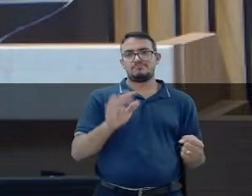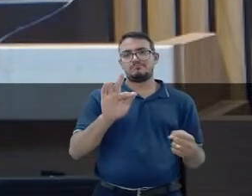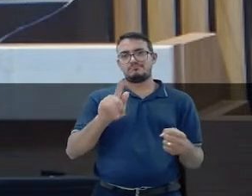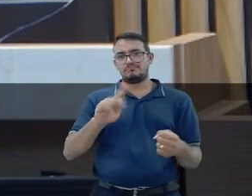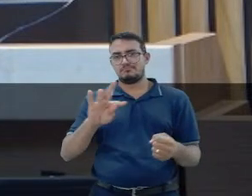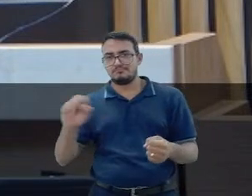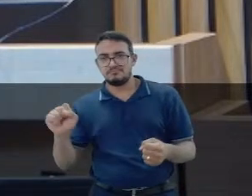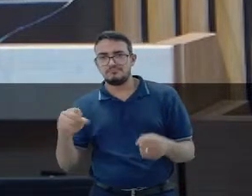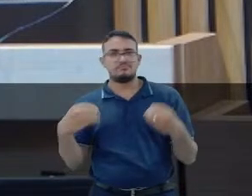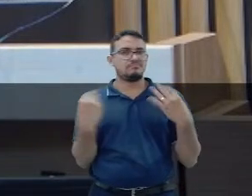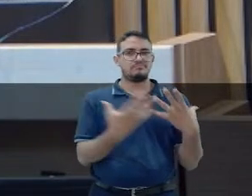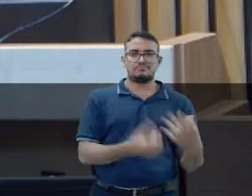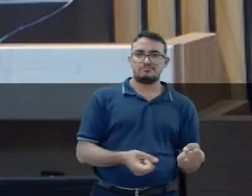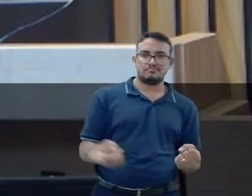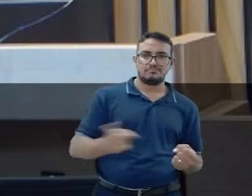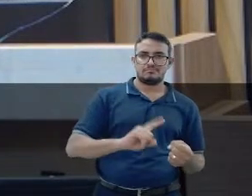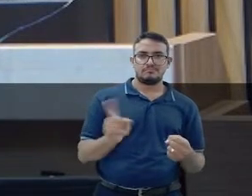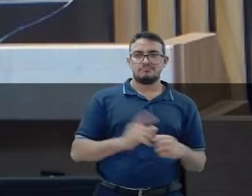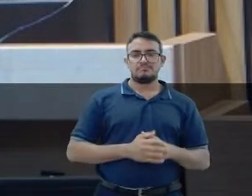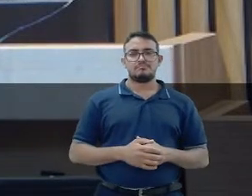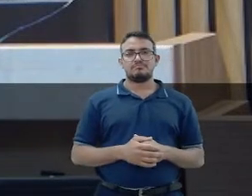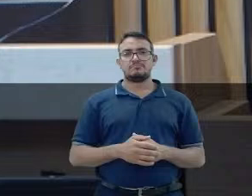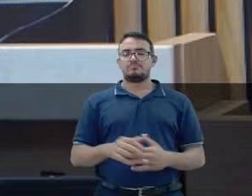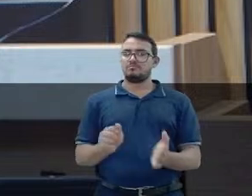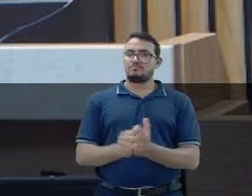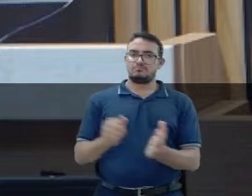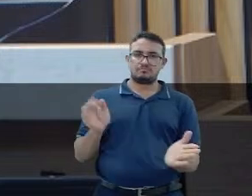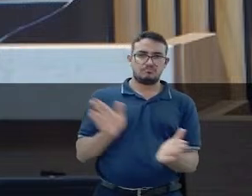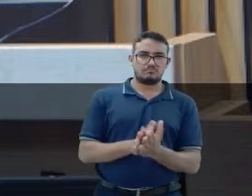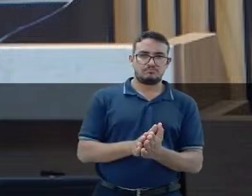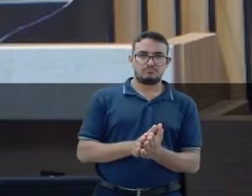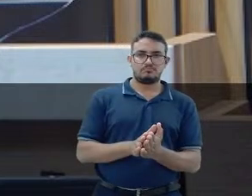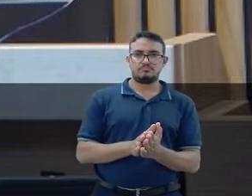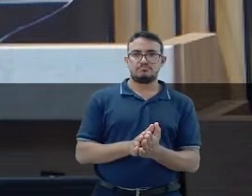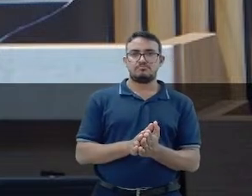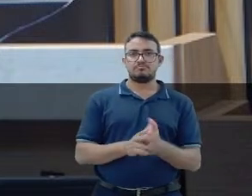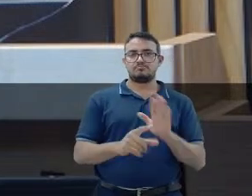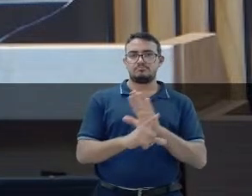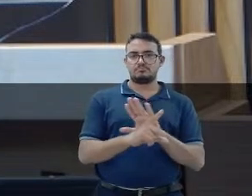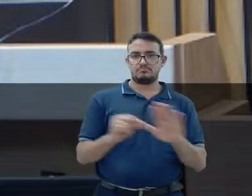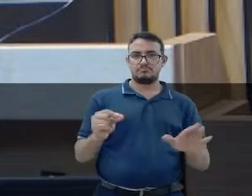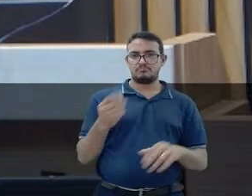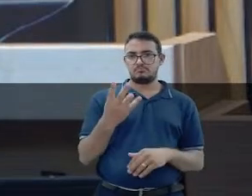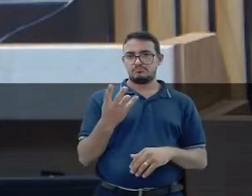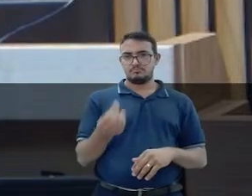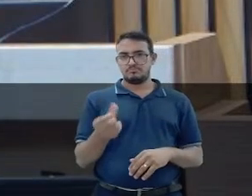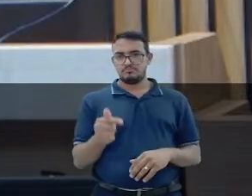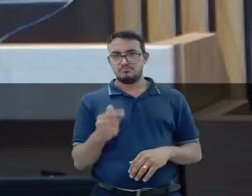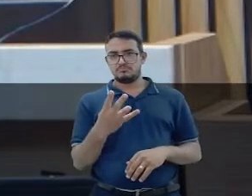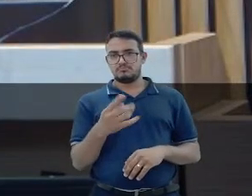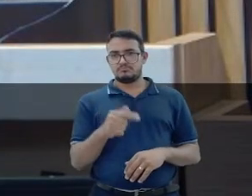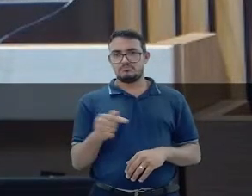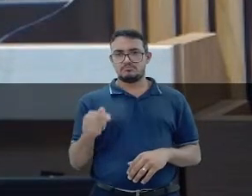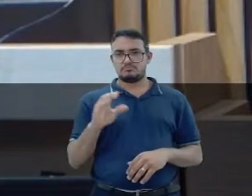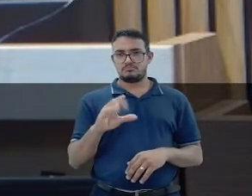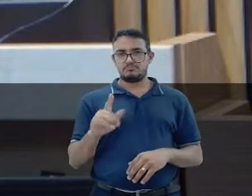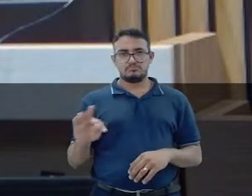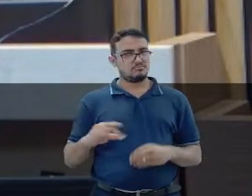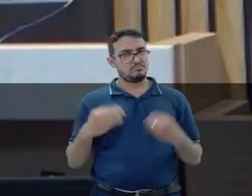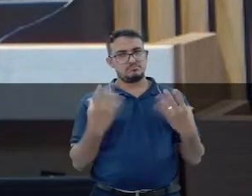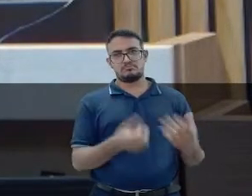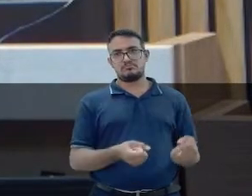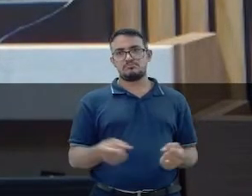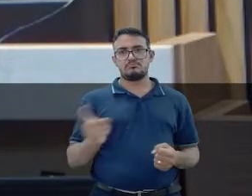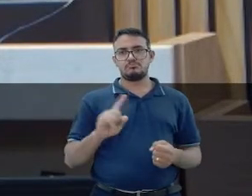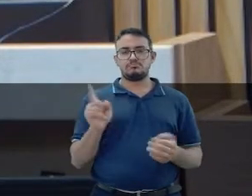FGTS, nego provimento, multas. Artigos 467, 477 da CLT, nego